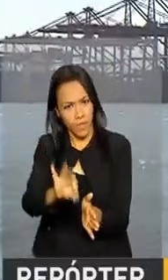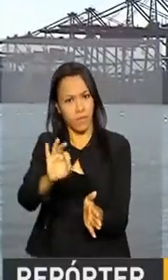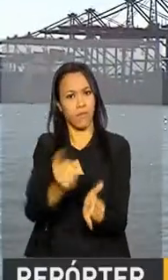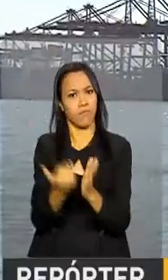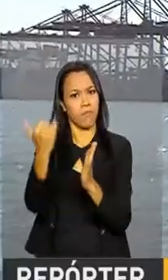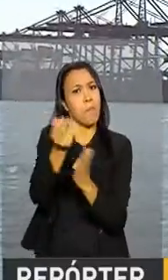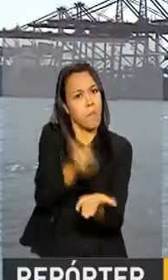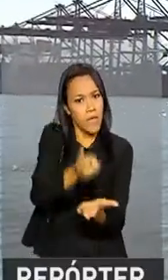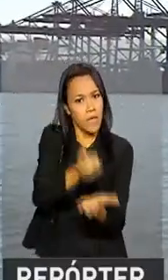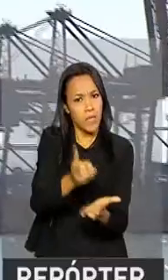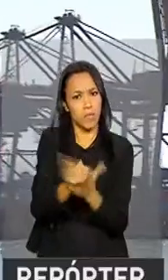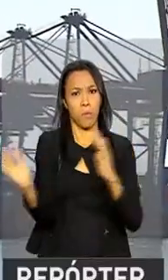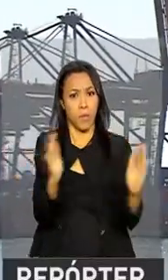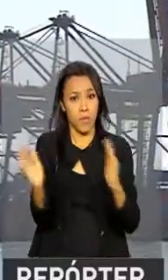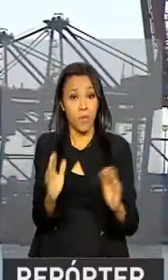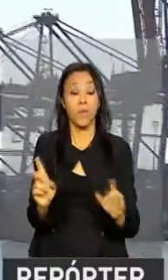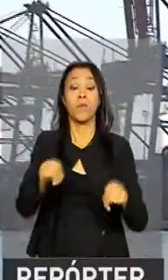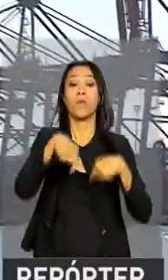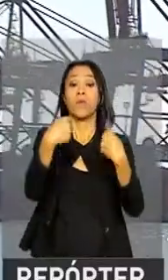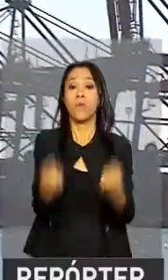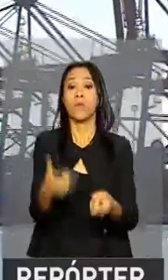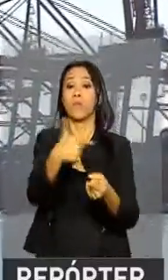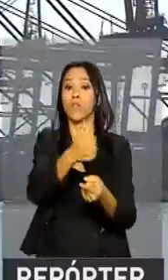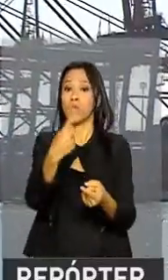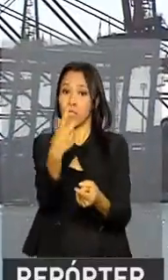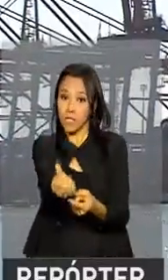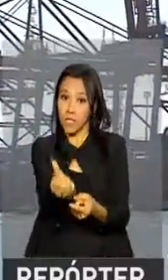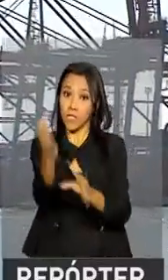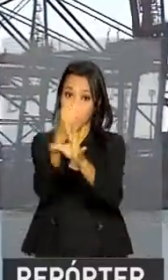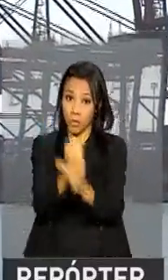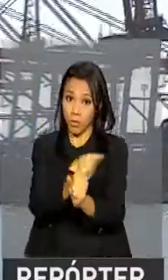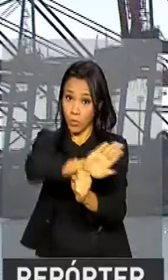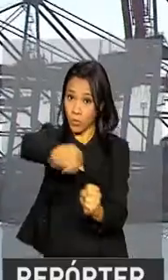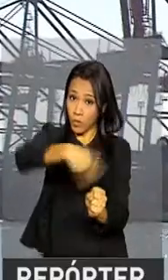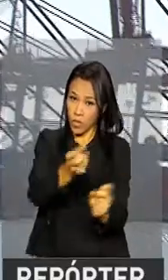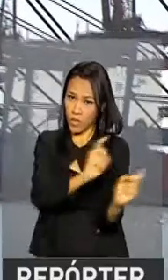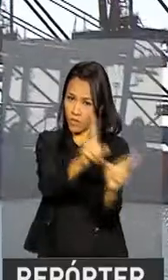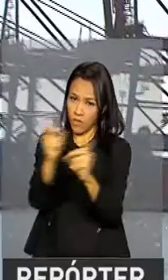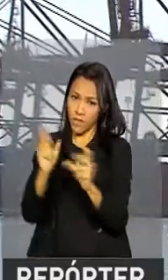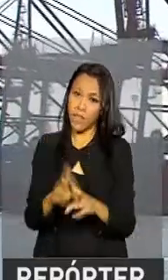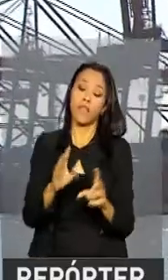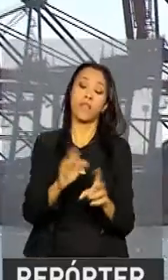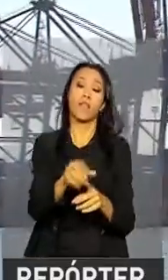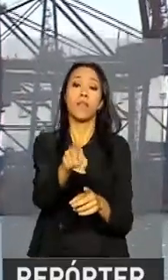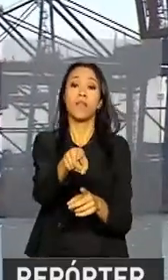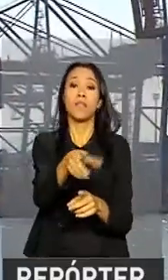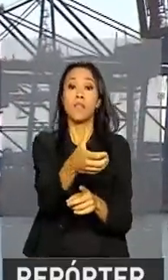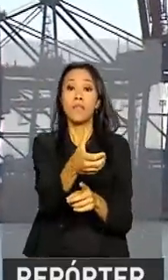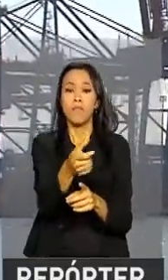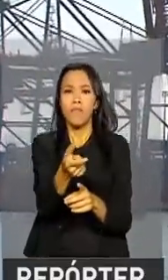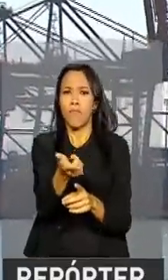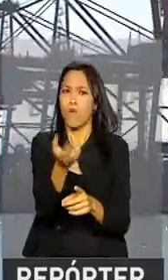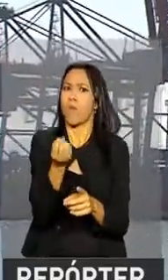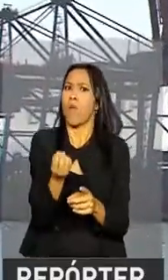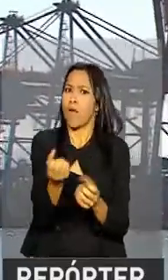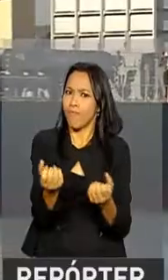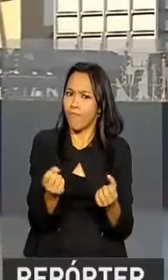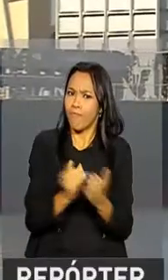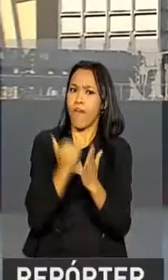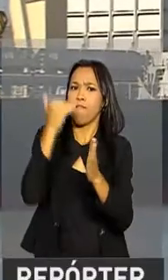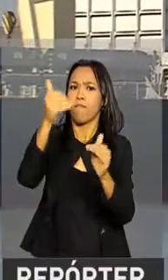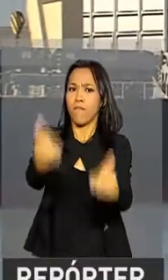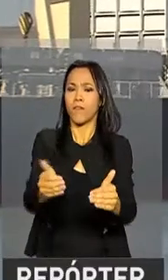2016 as exportações brasileiras somaram us 645 milhões de toneladas um avanço de